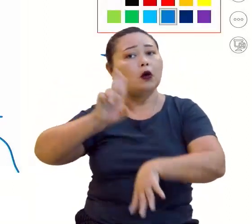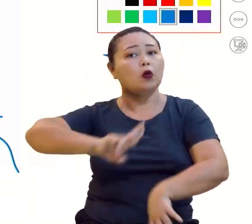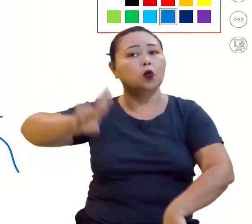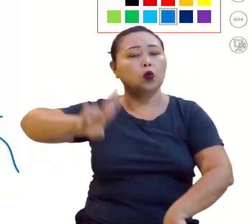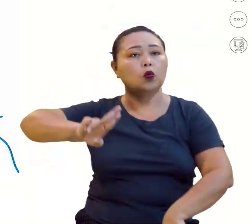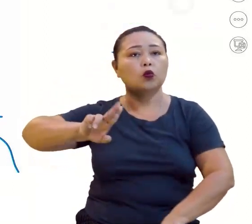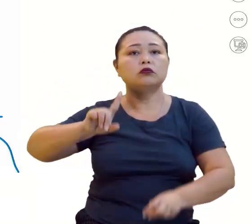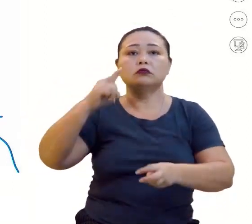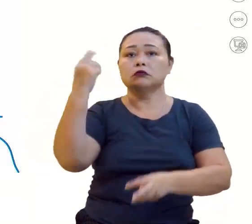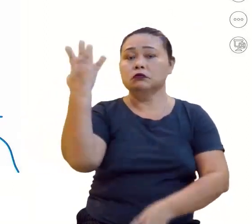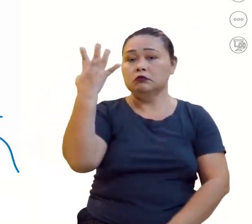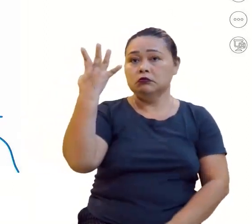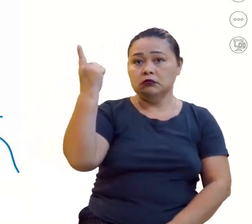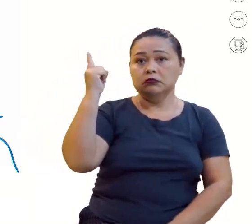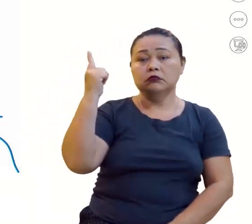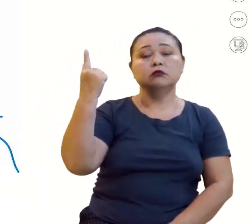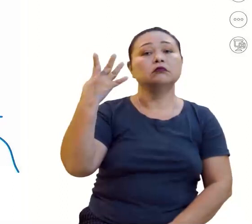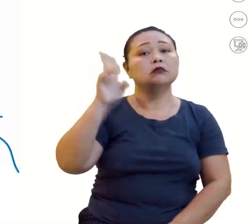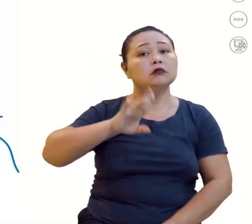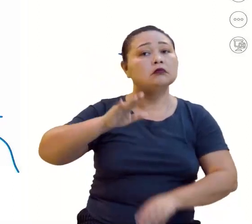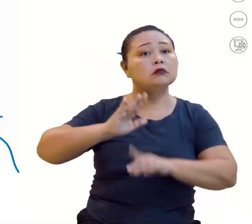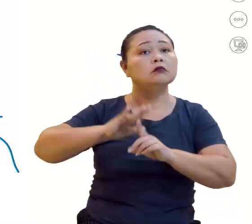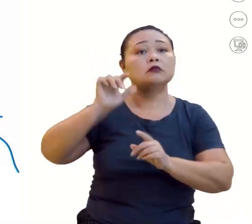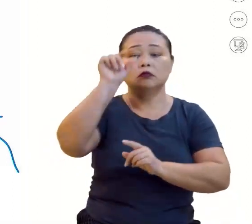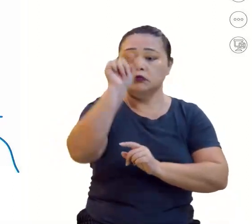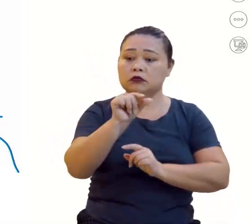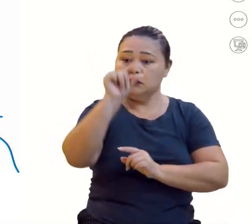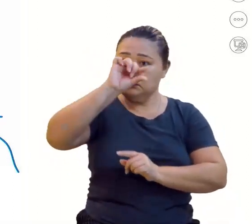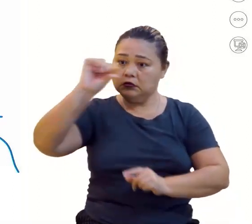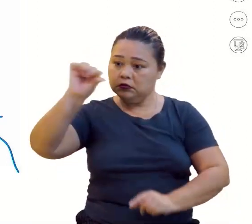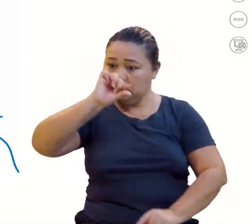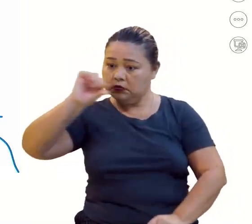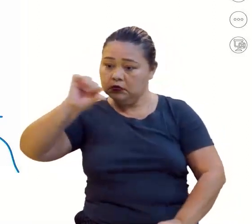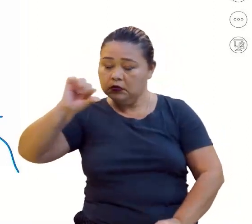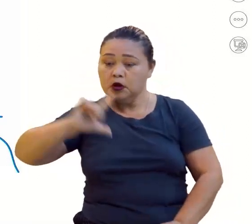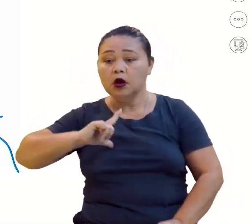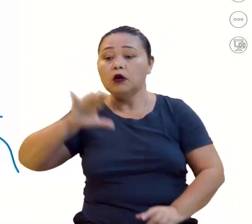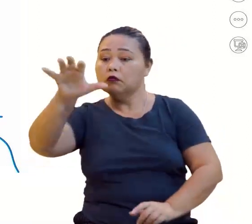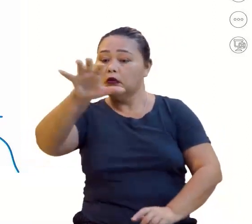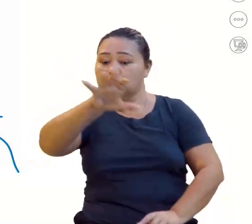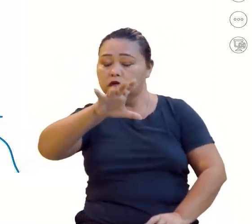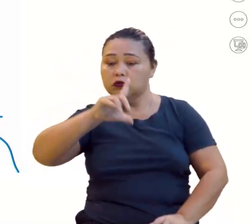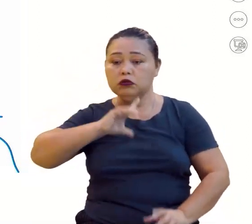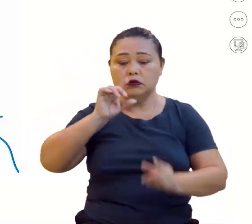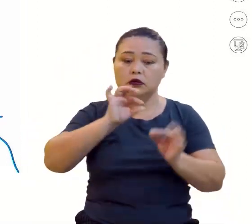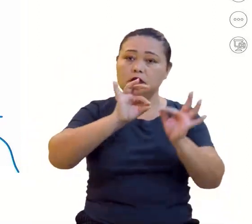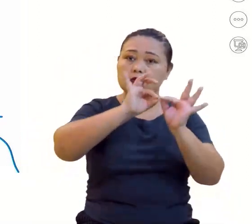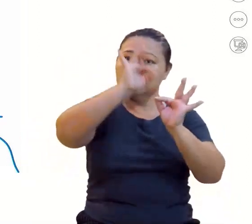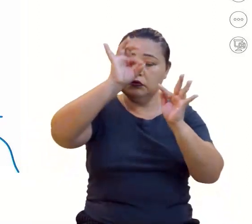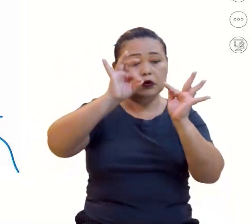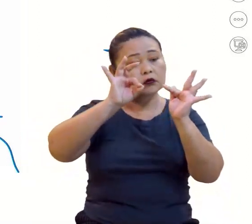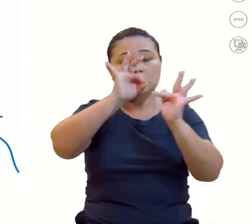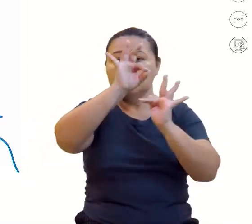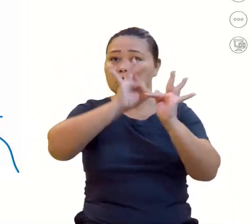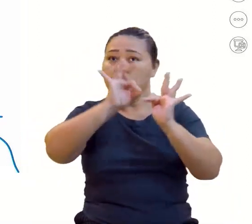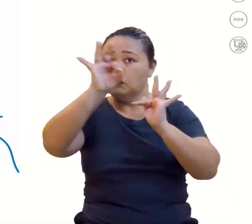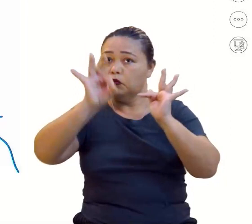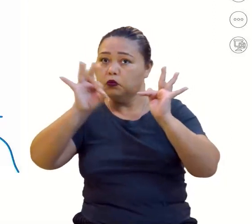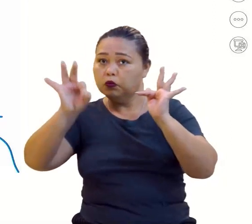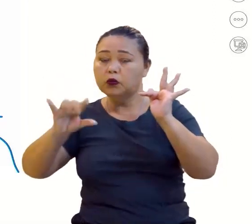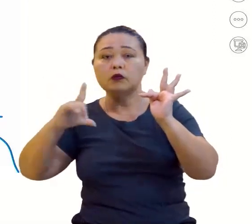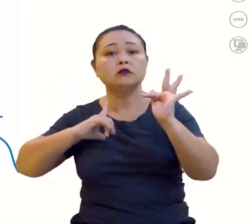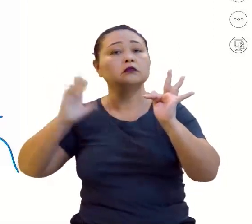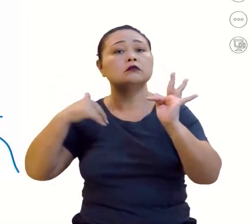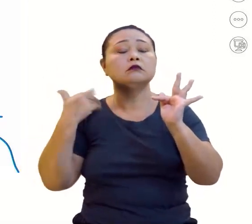4 primeiros aqui, tá? O de colunas, em barras, setores e linhas. Inclusive,